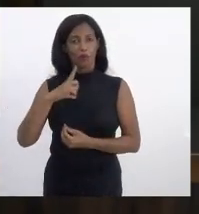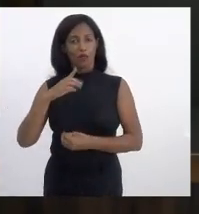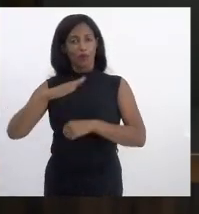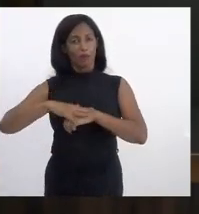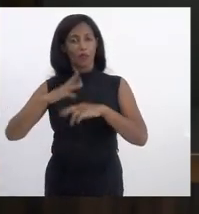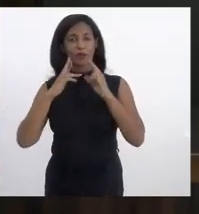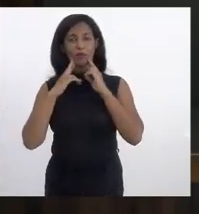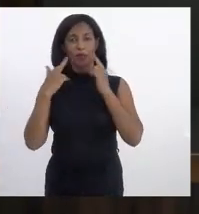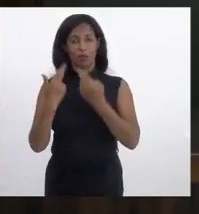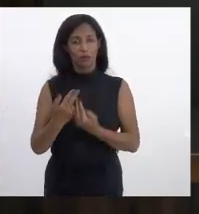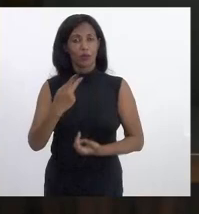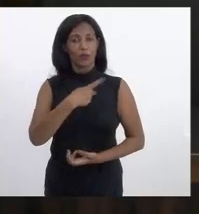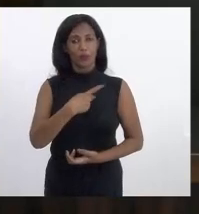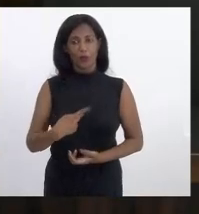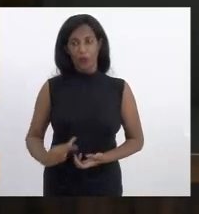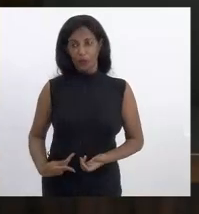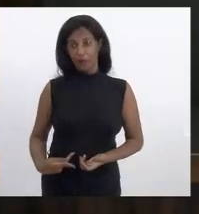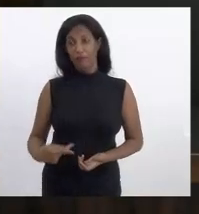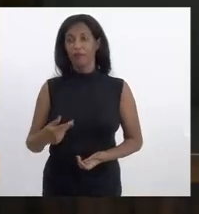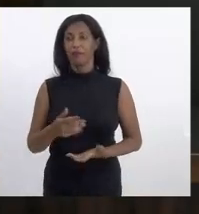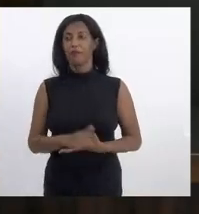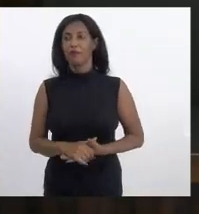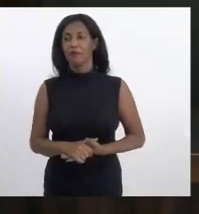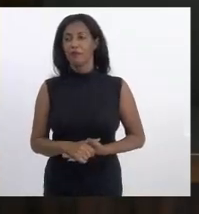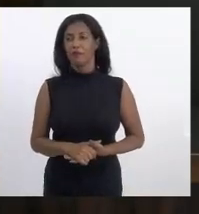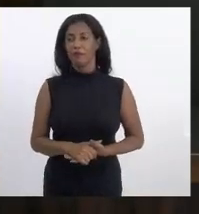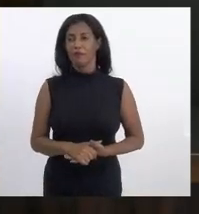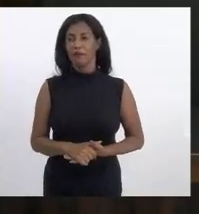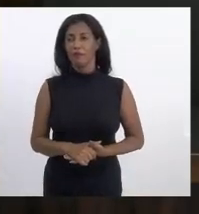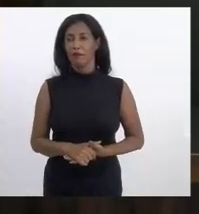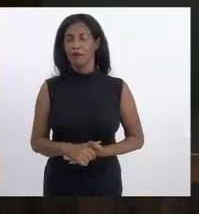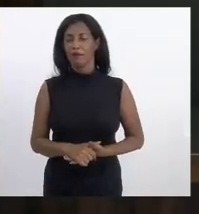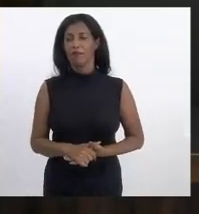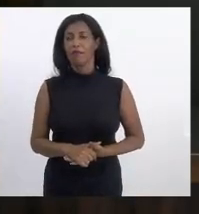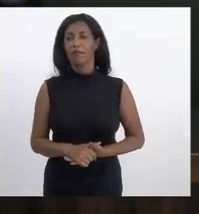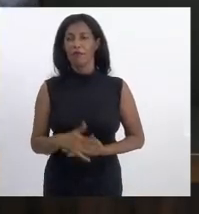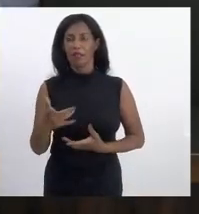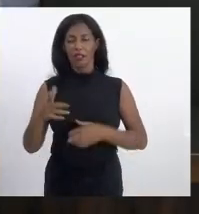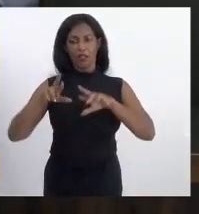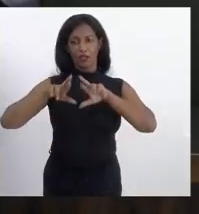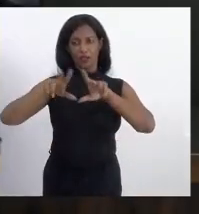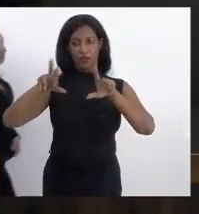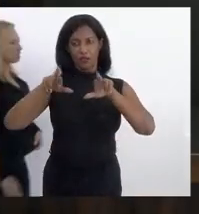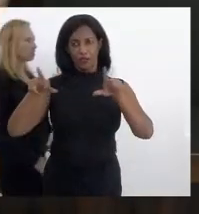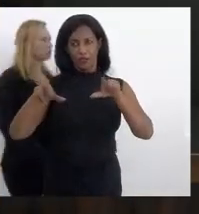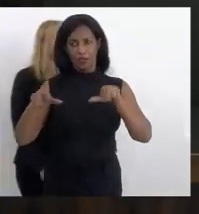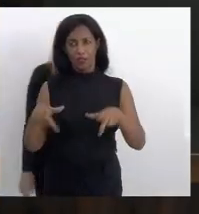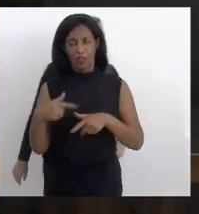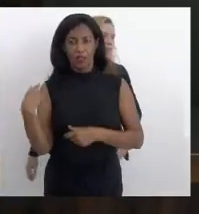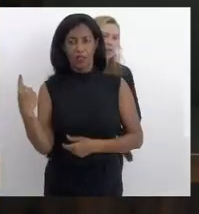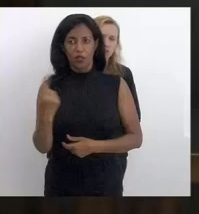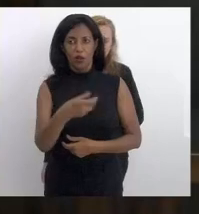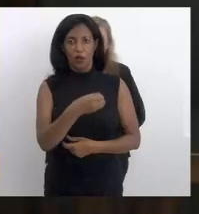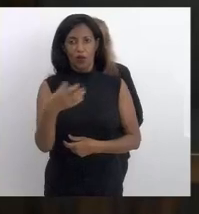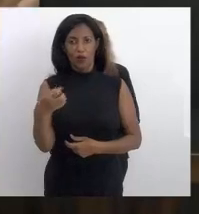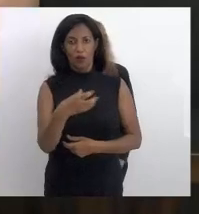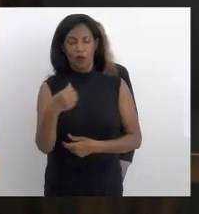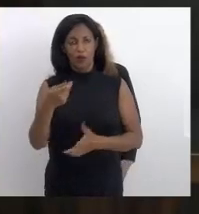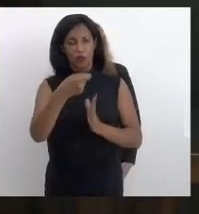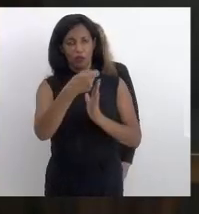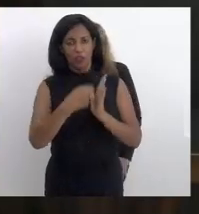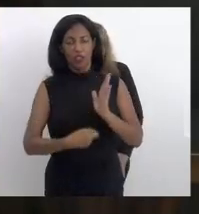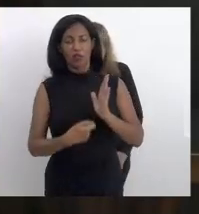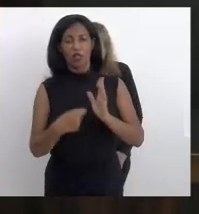uma audiência pública os inscritos poderiam ser e o Na minha opinião diferente novos inscritos